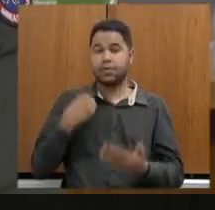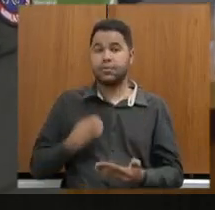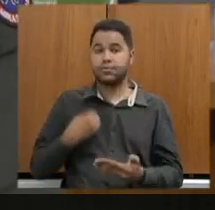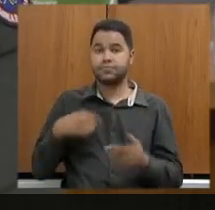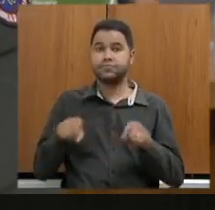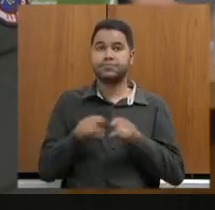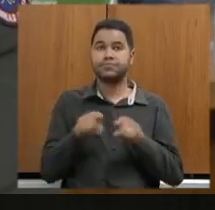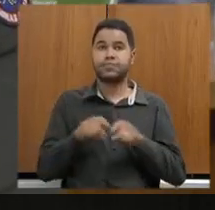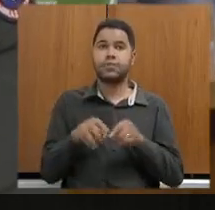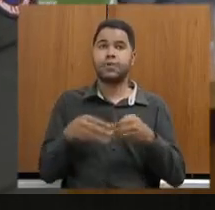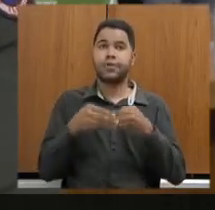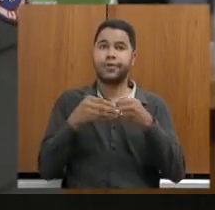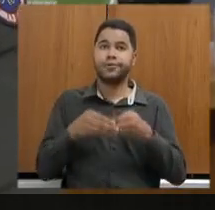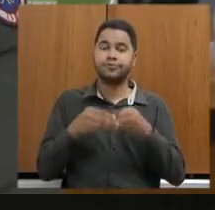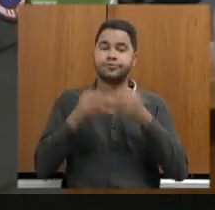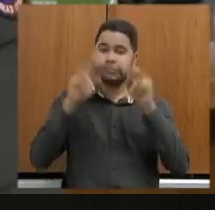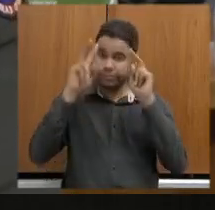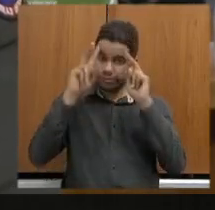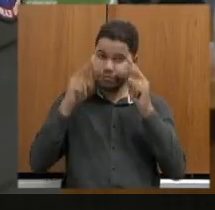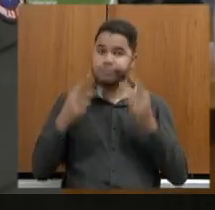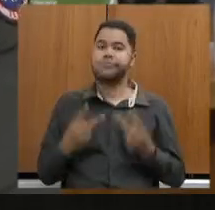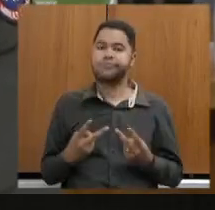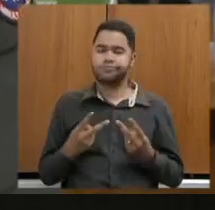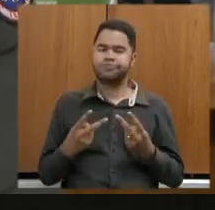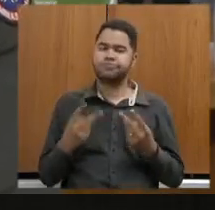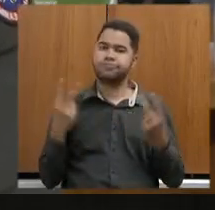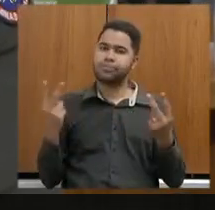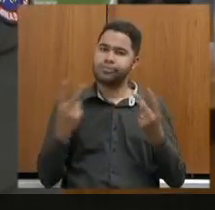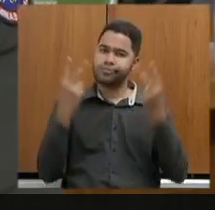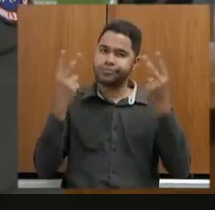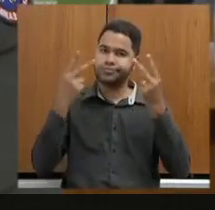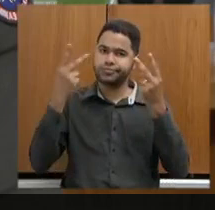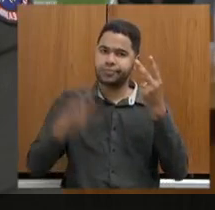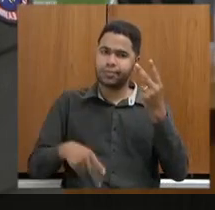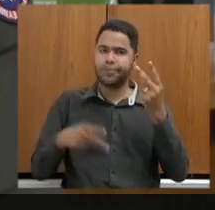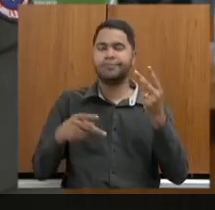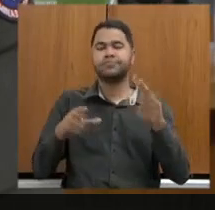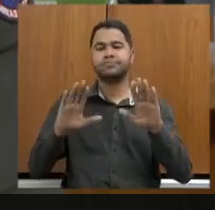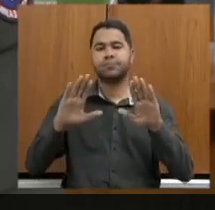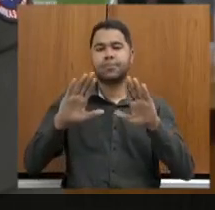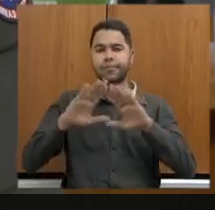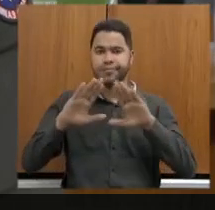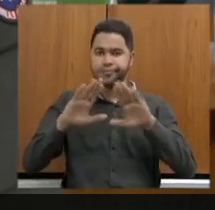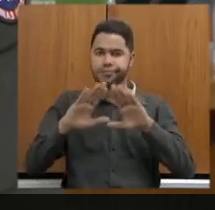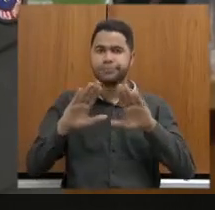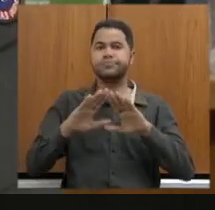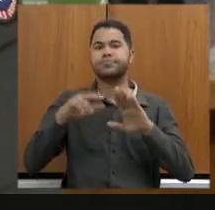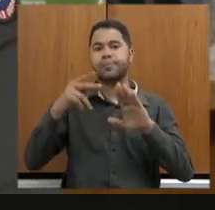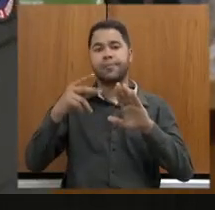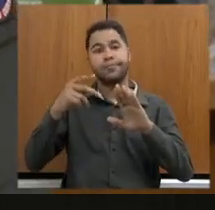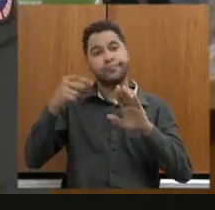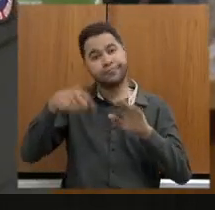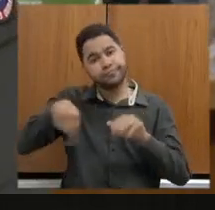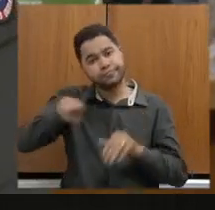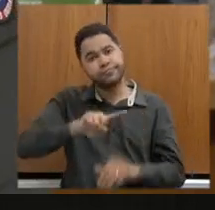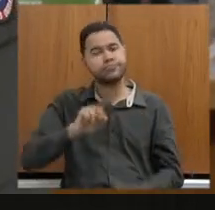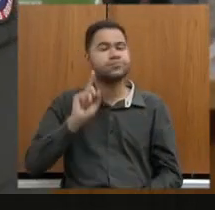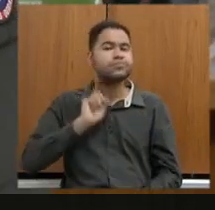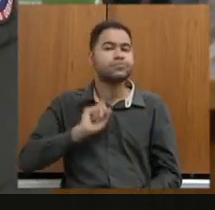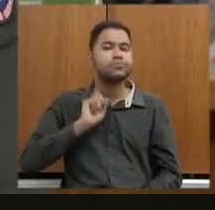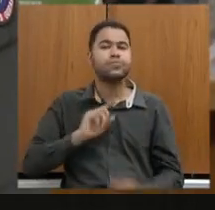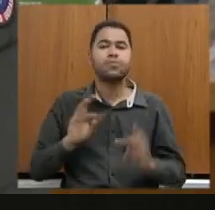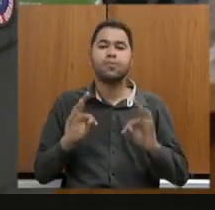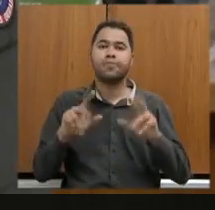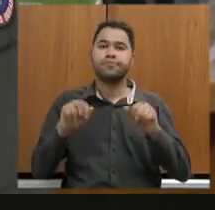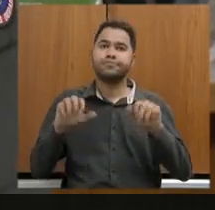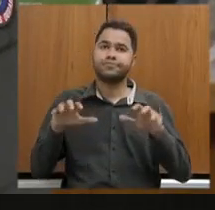cumprimentando os senhores reconhecer todo o valor da Assembleia Legislativa para os mineiros e também